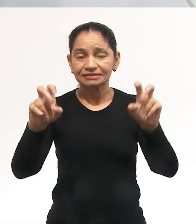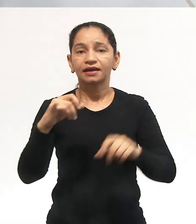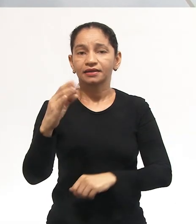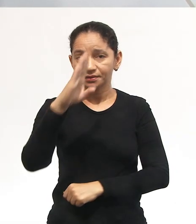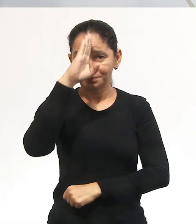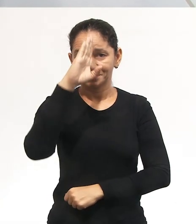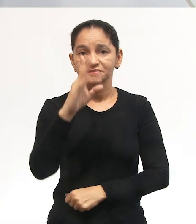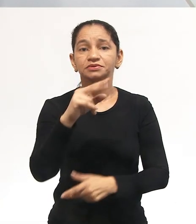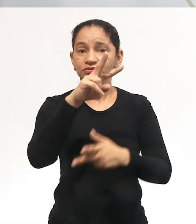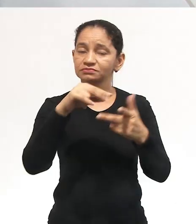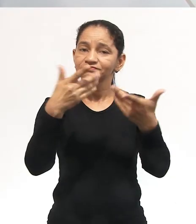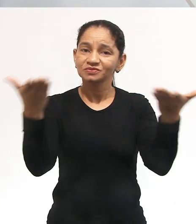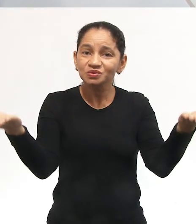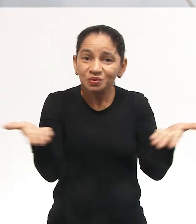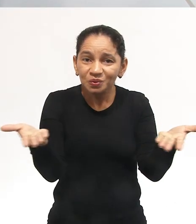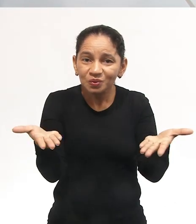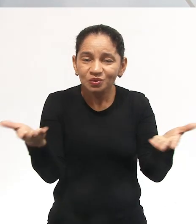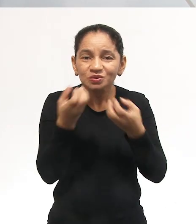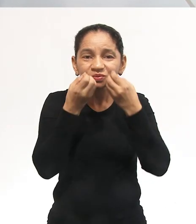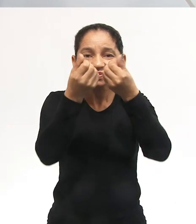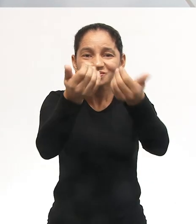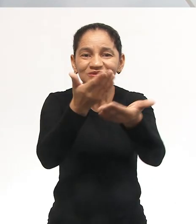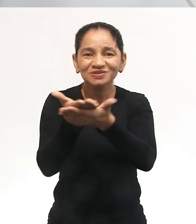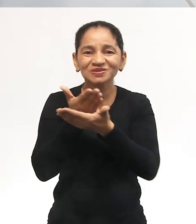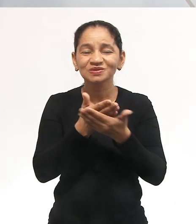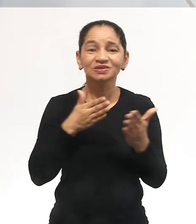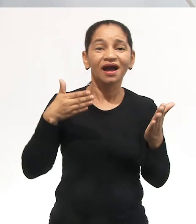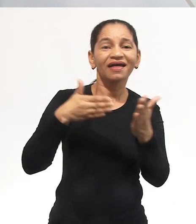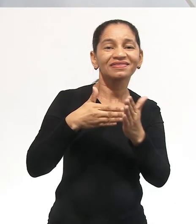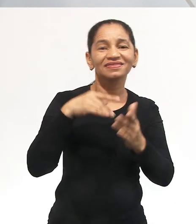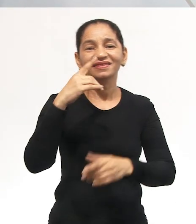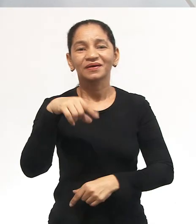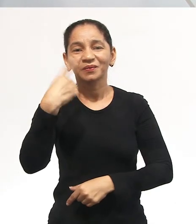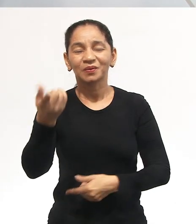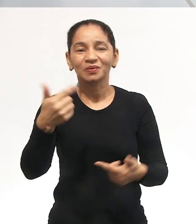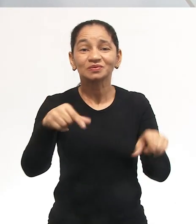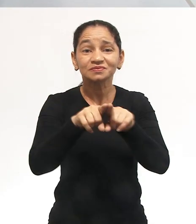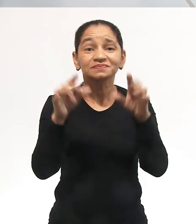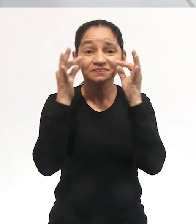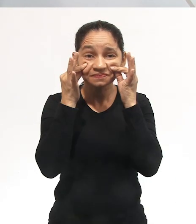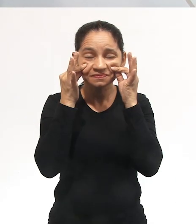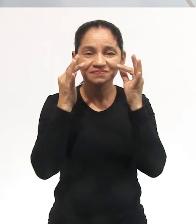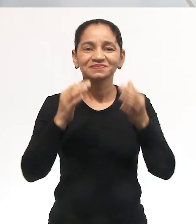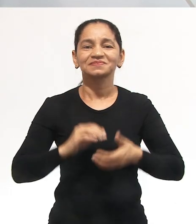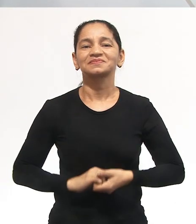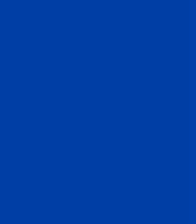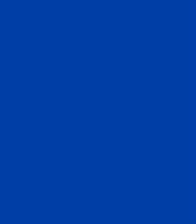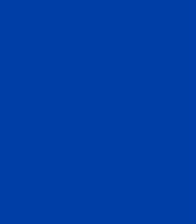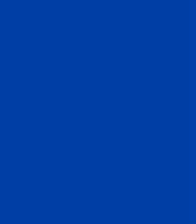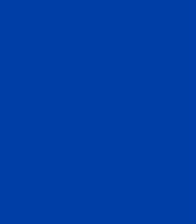também dessas legislações. É isso que nós temos para hoje. Bons estudos e até o nosso encontro síncrono.